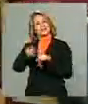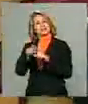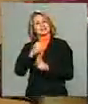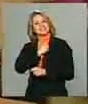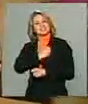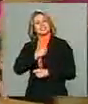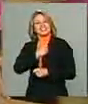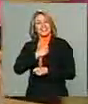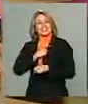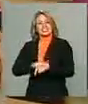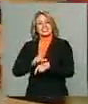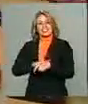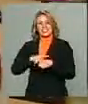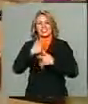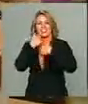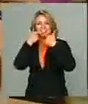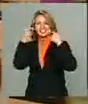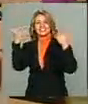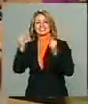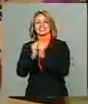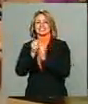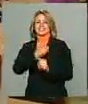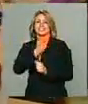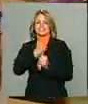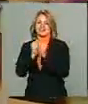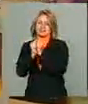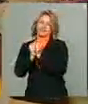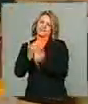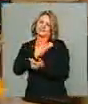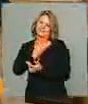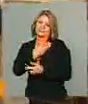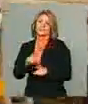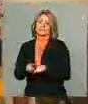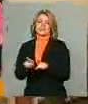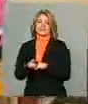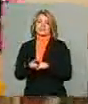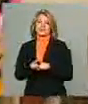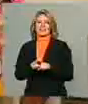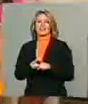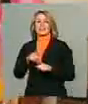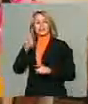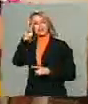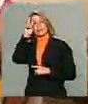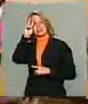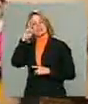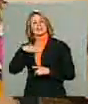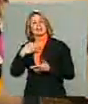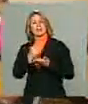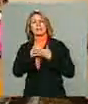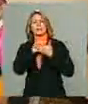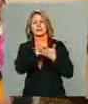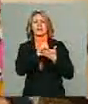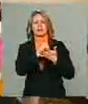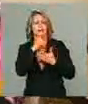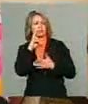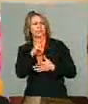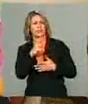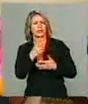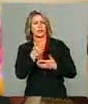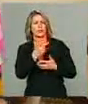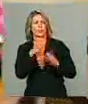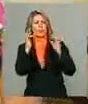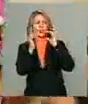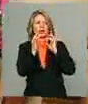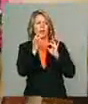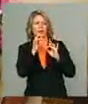os momentos engraçados em que passou ao lado de der não ela me mandou descer que ela ia me pegar para pegar o rapaz no flagrante